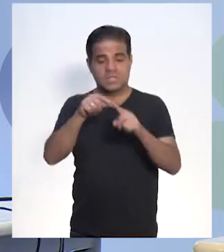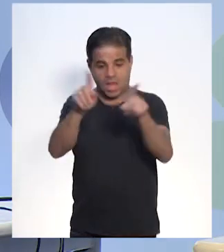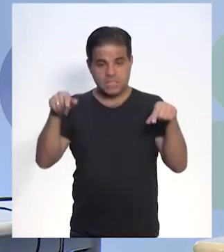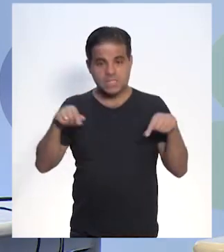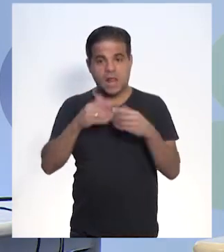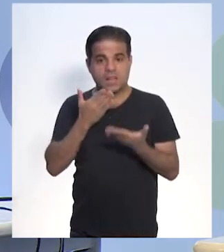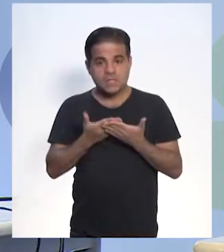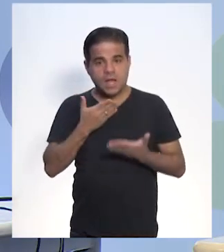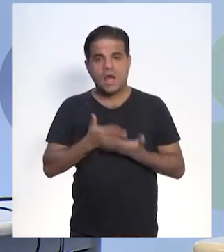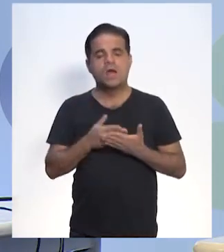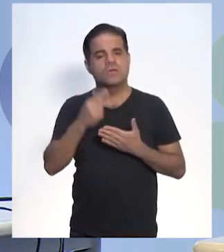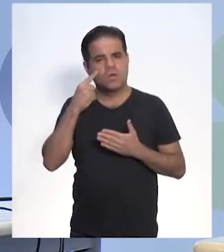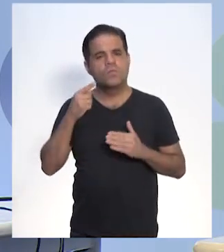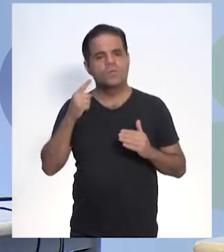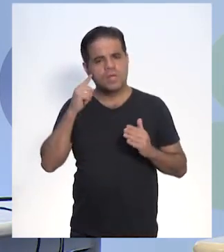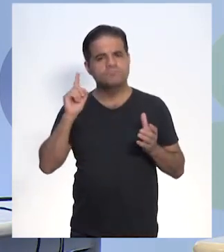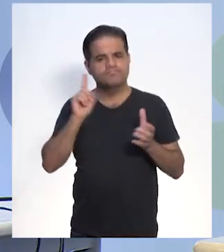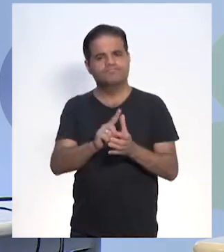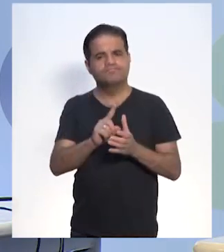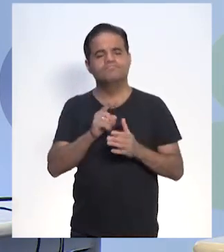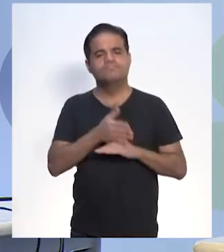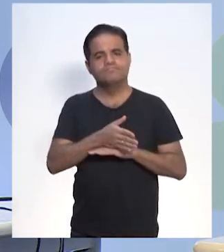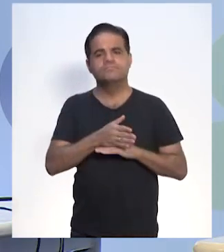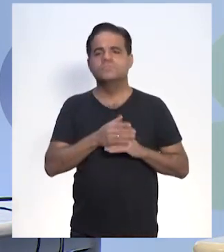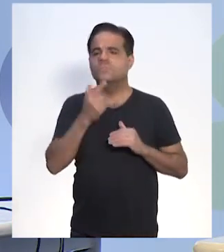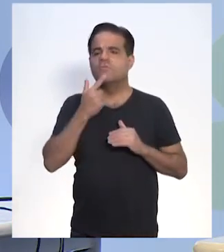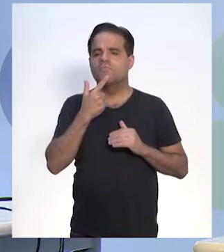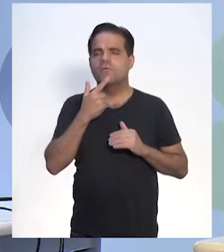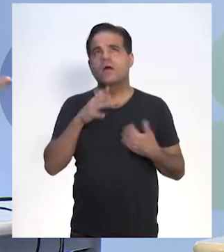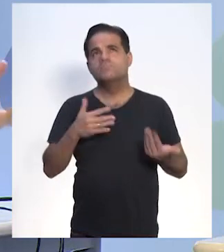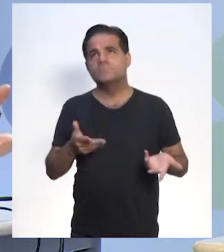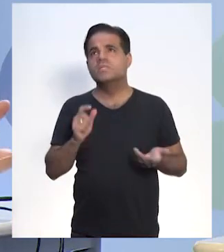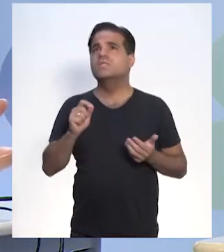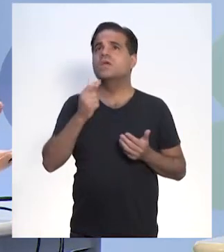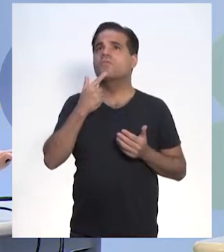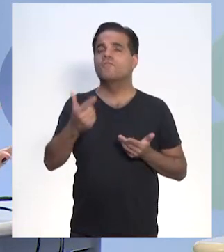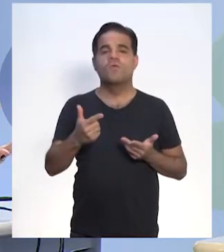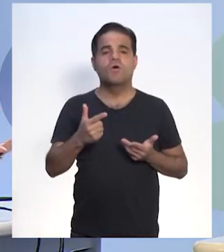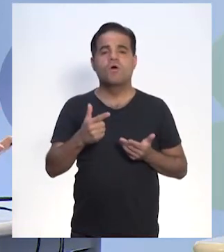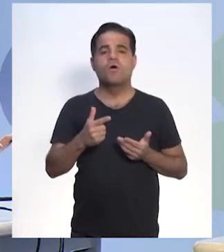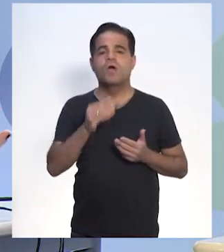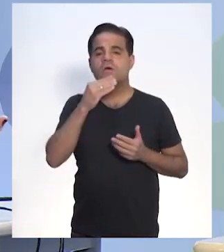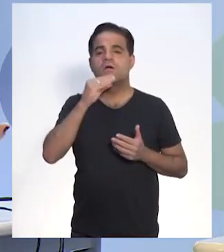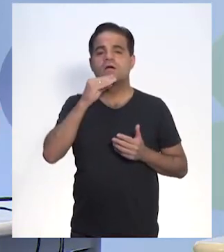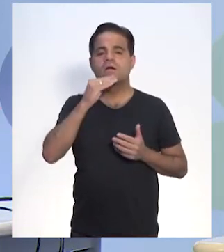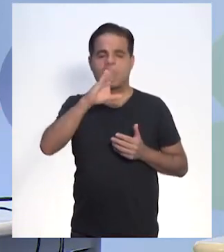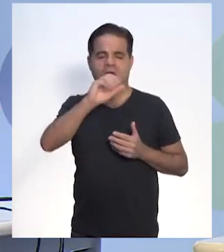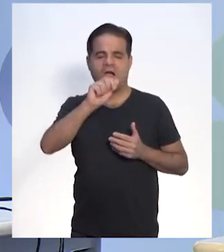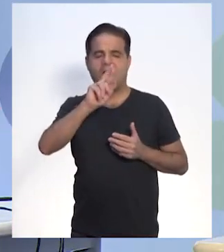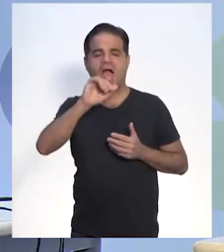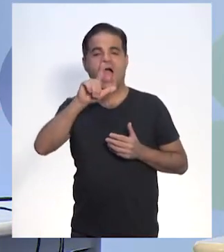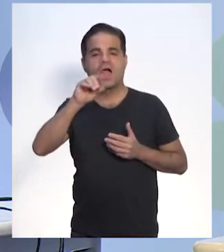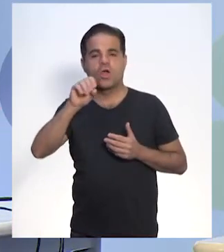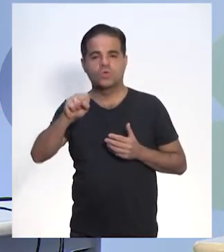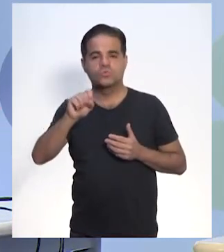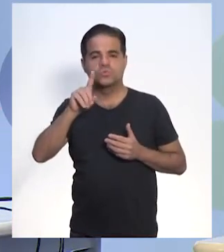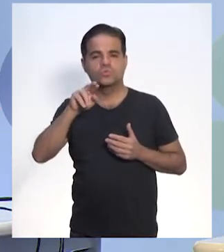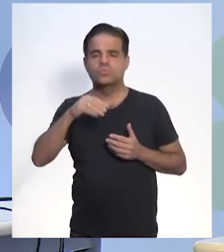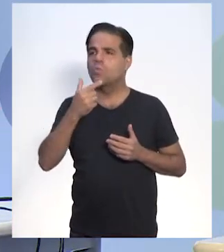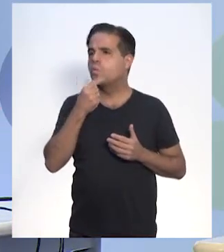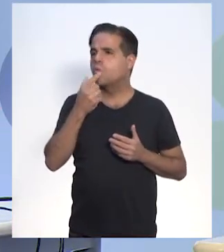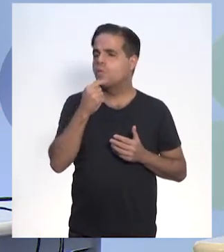de aula, eu ia situá-los. Você ia situá-los? Então, eu ia falar, de repente, quem foi Carlos Drummond de Andrade? Um autor